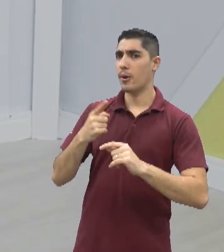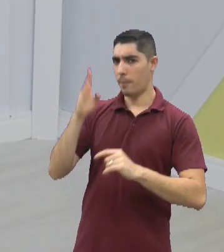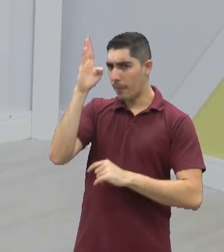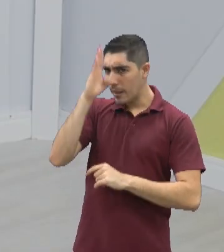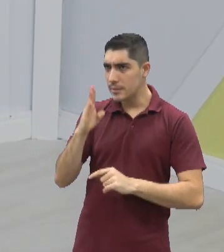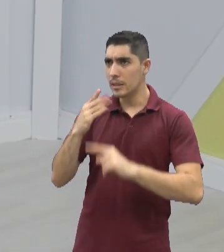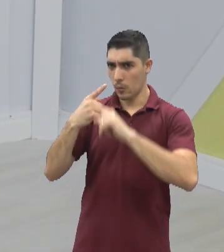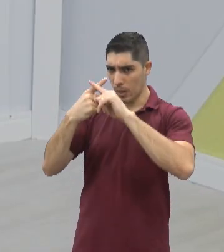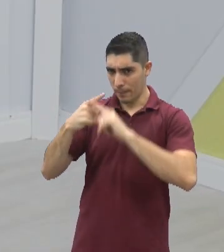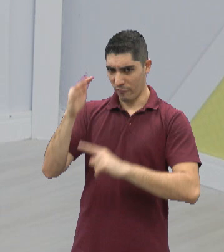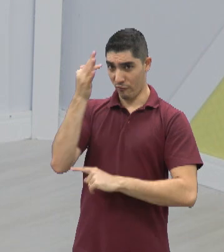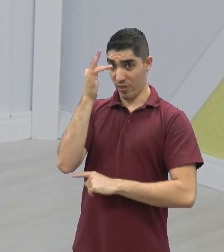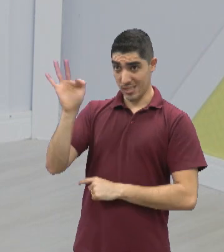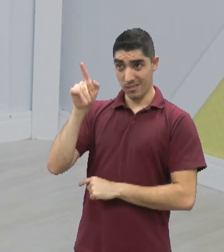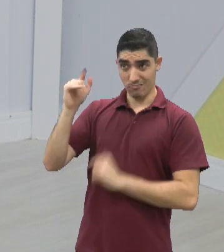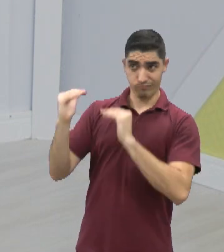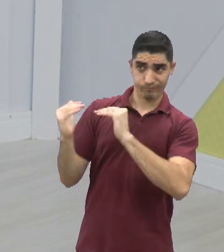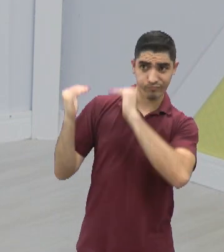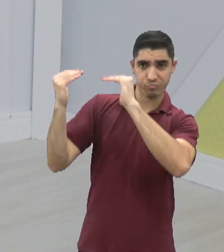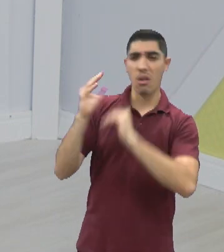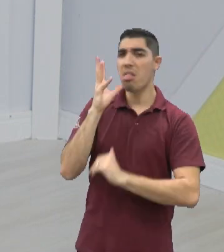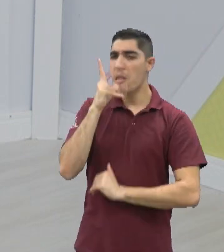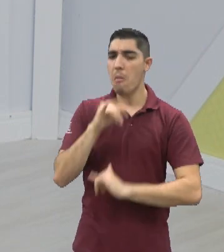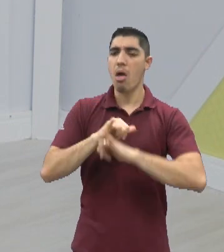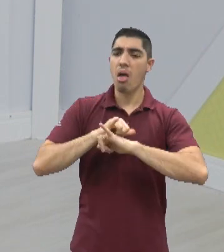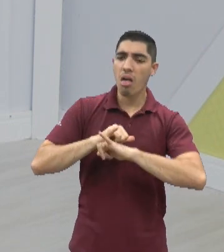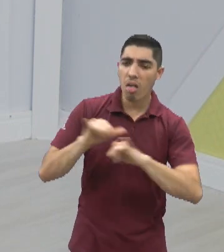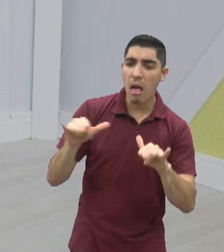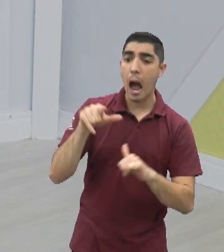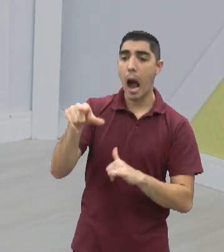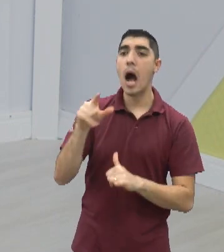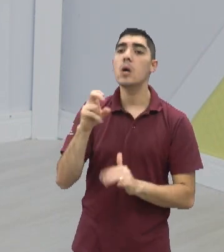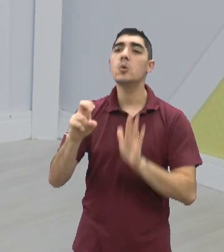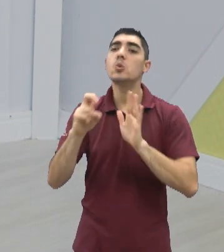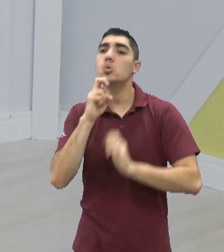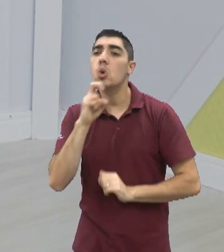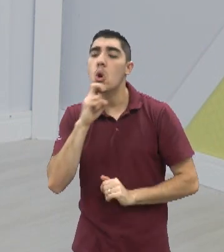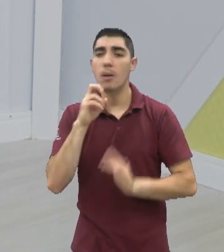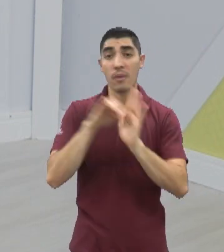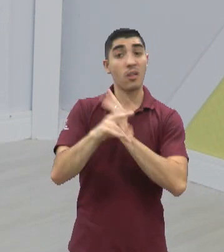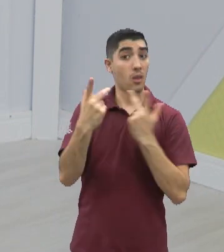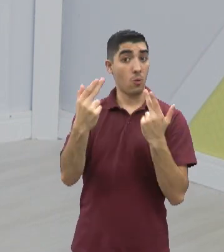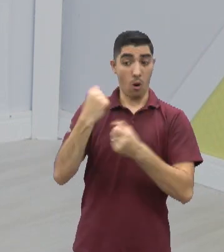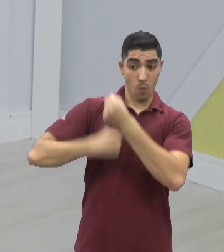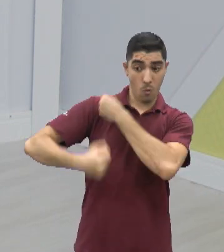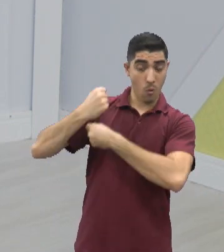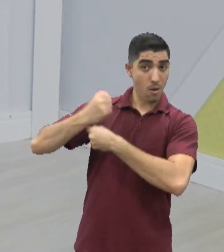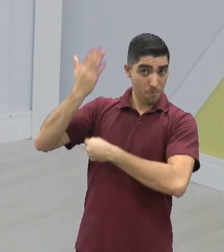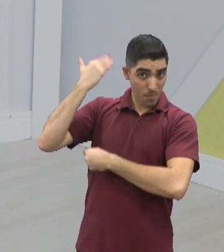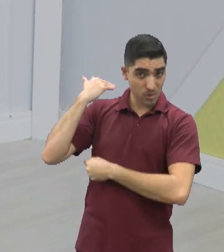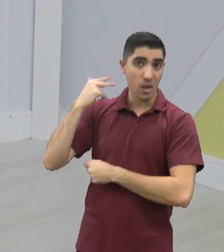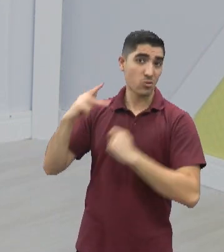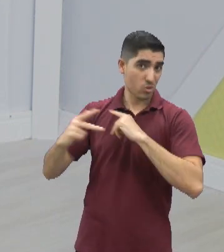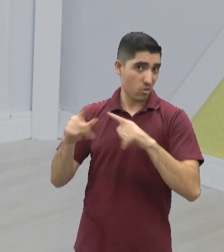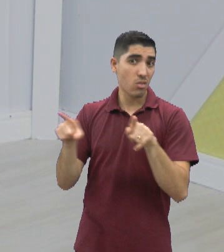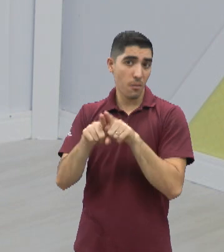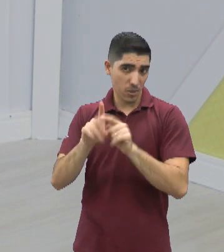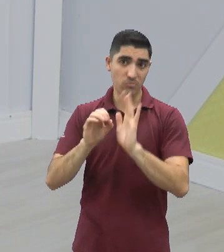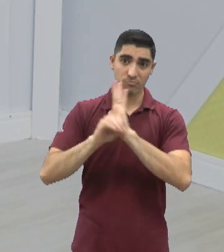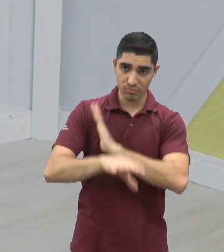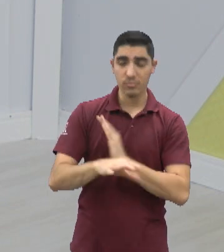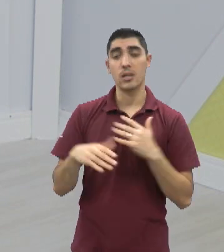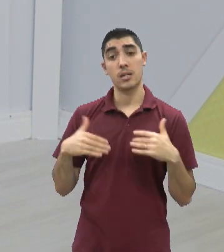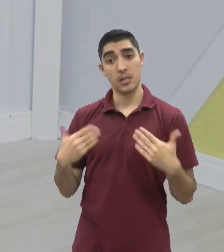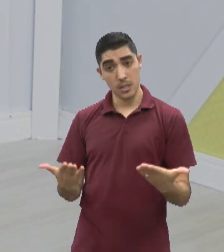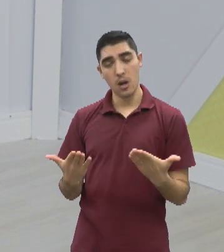claro o que dizia o regulamento no caso de uma escalação irregular. Como foi a equipe do Sorocaba, o time estava sumariamente eliminado.